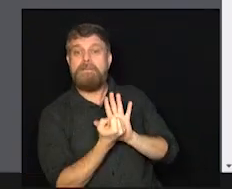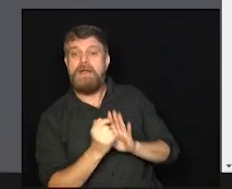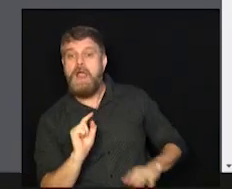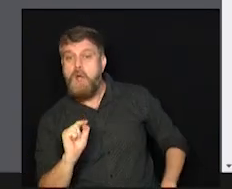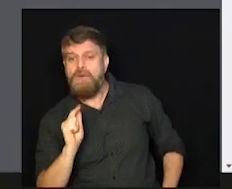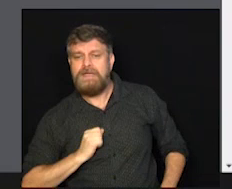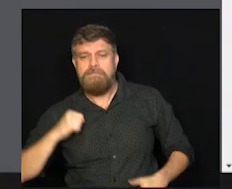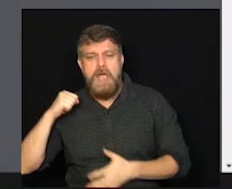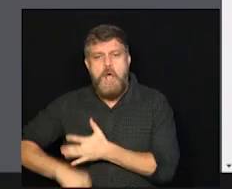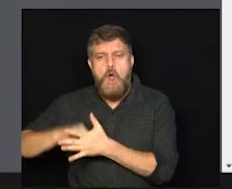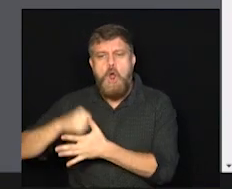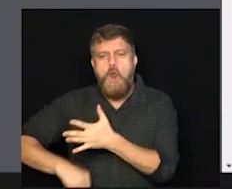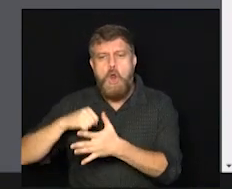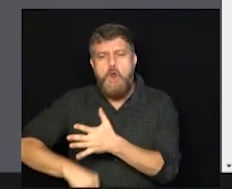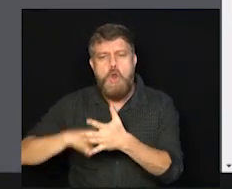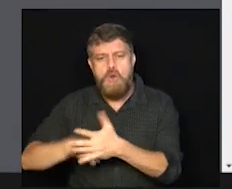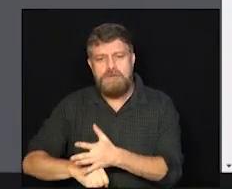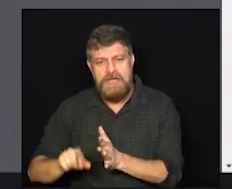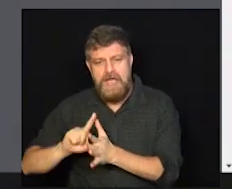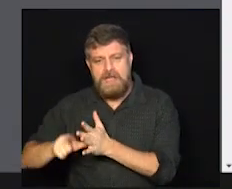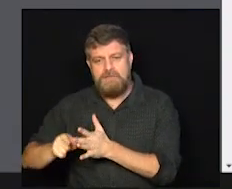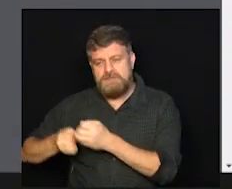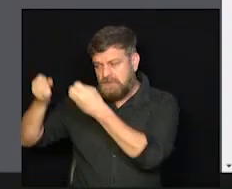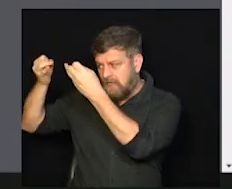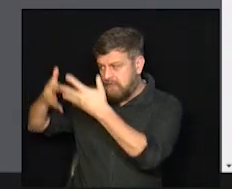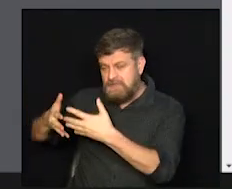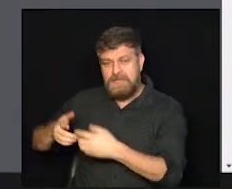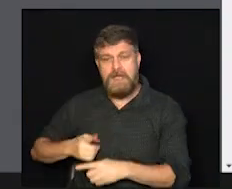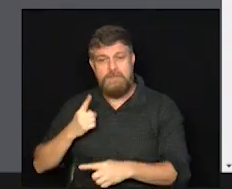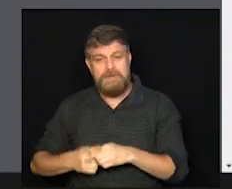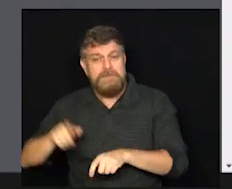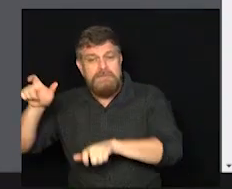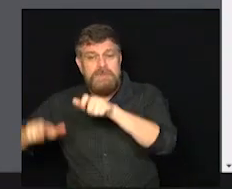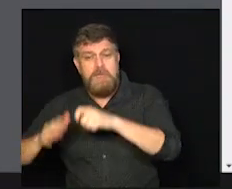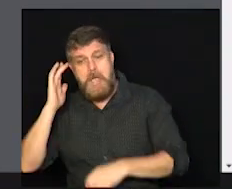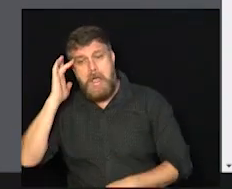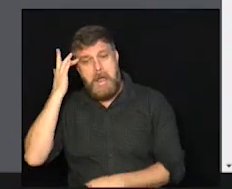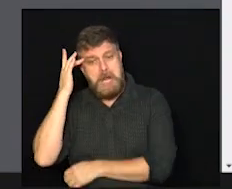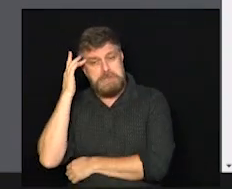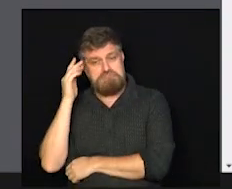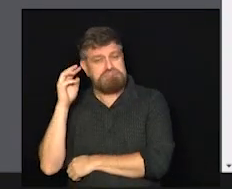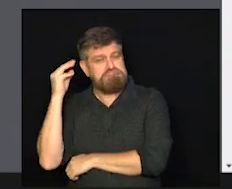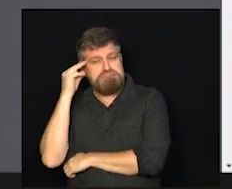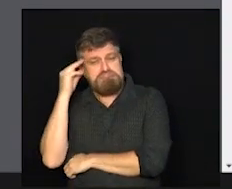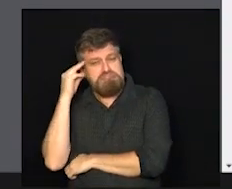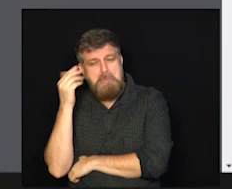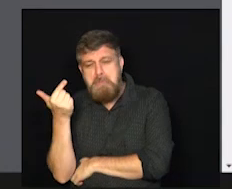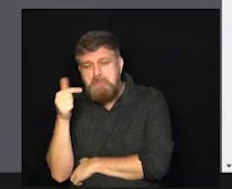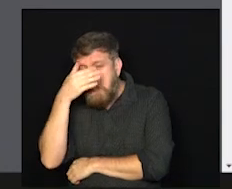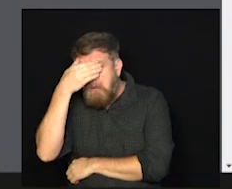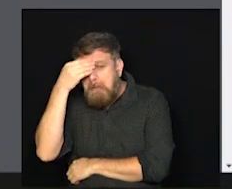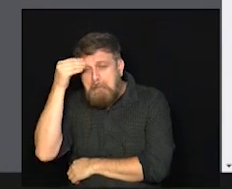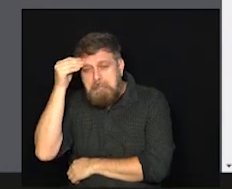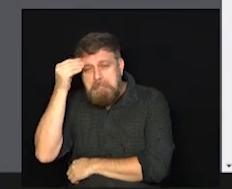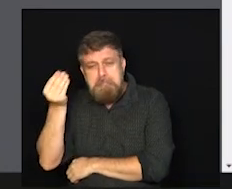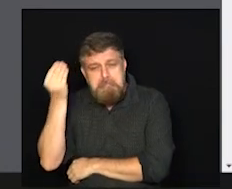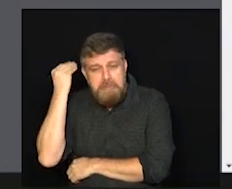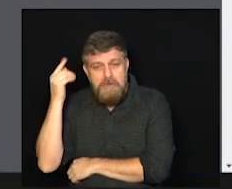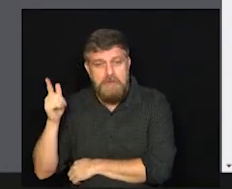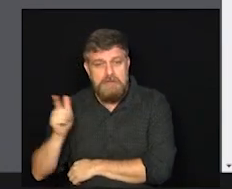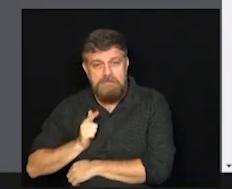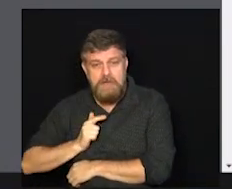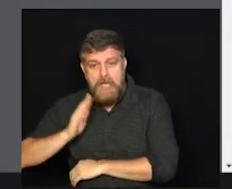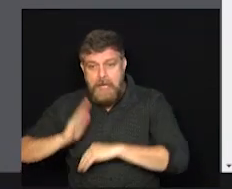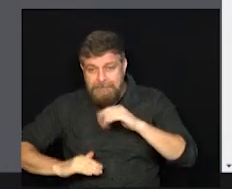forte, que depois eu quero tratar. Porque o pessoal acha que não tem memória, não tem história, que foi uma grande ação